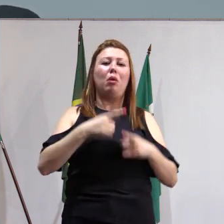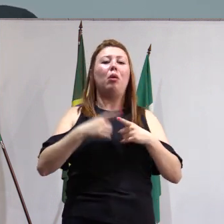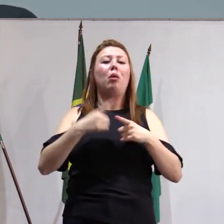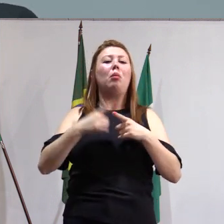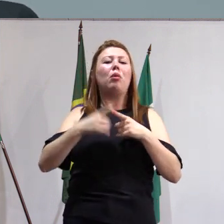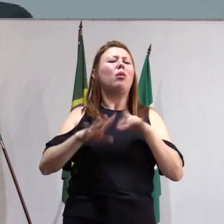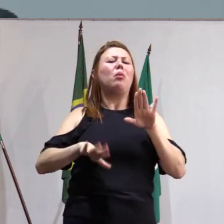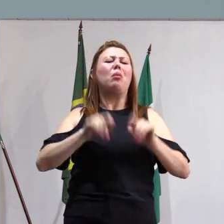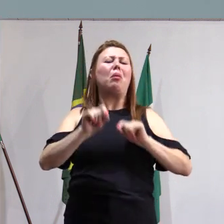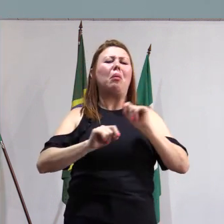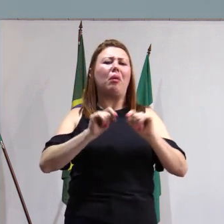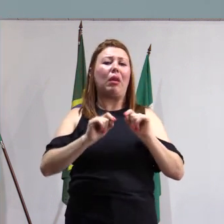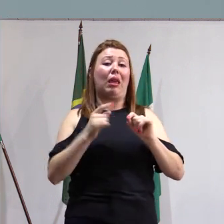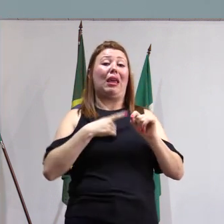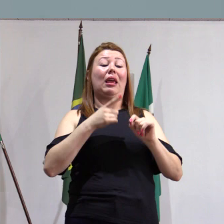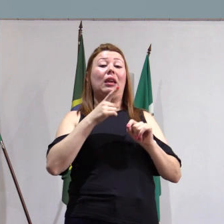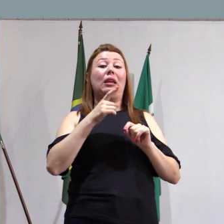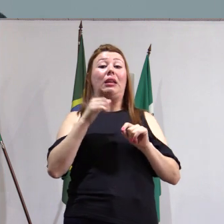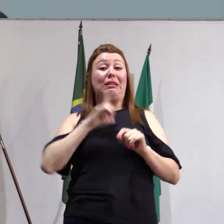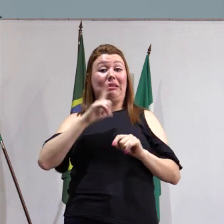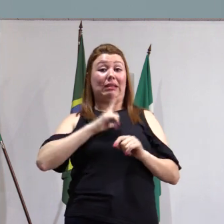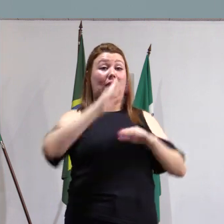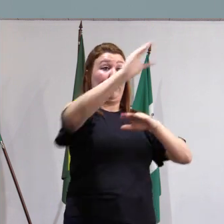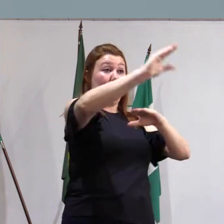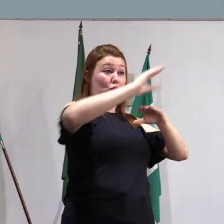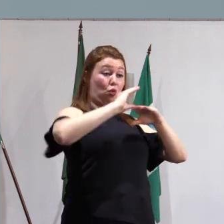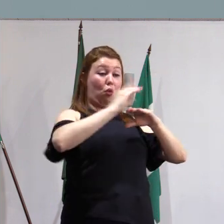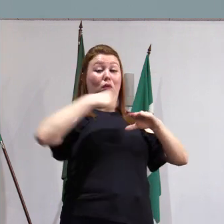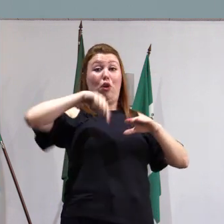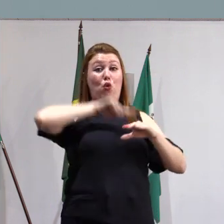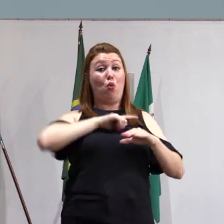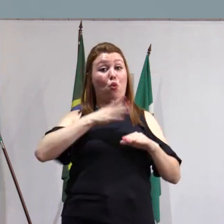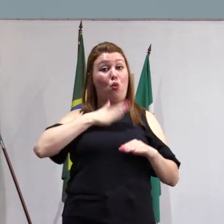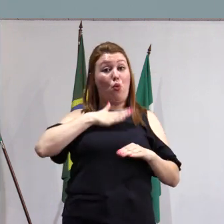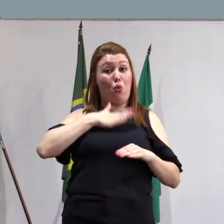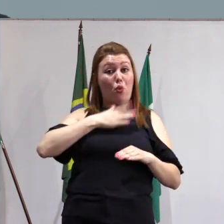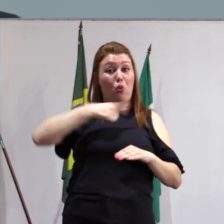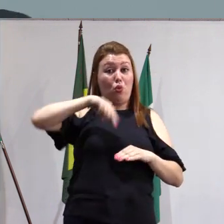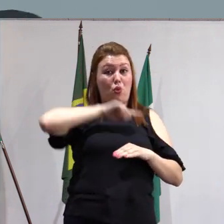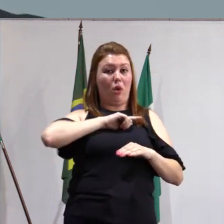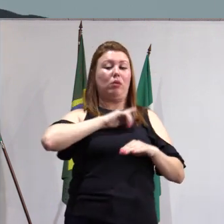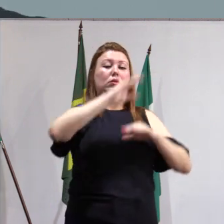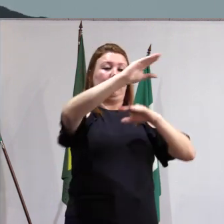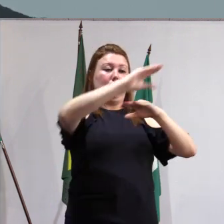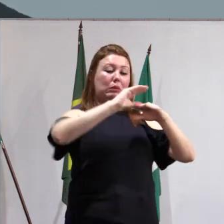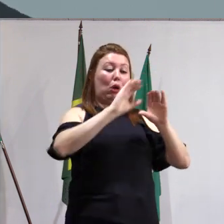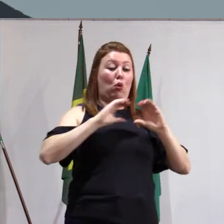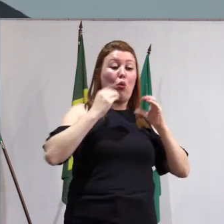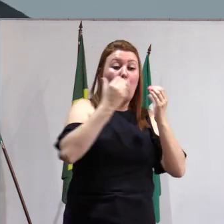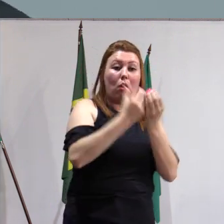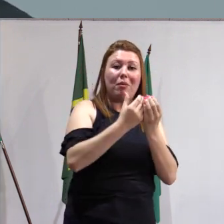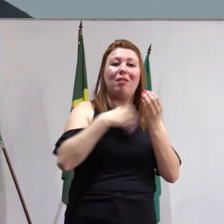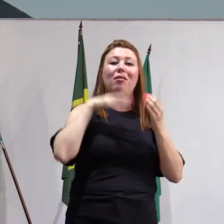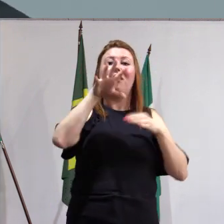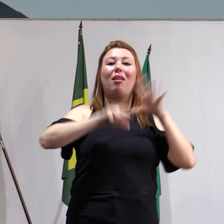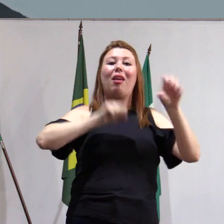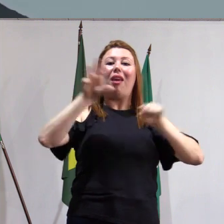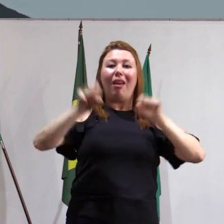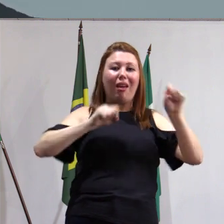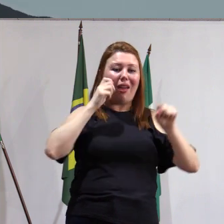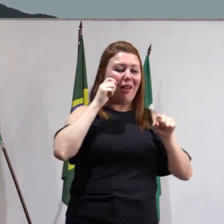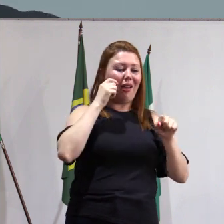remuneração, mas nós teremos parte de recursos nossos, geridos por uma organização social, que fará jus ao recebimento de uma taxa